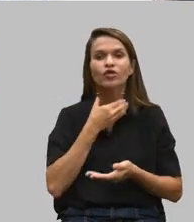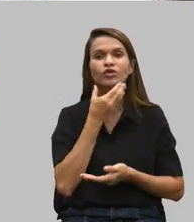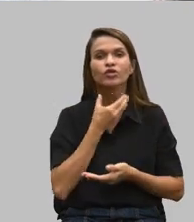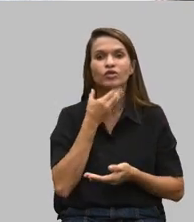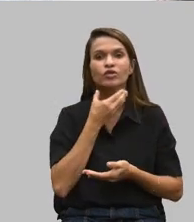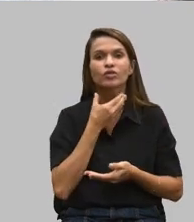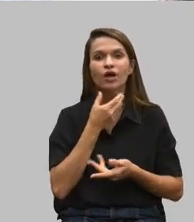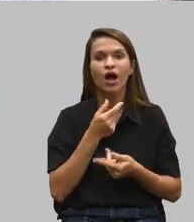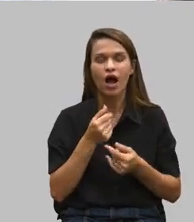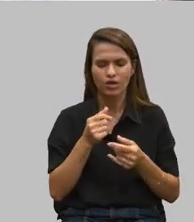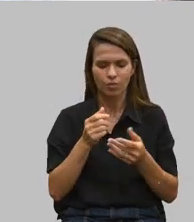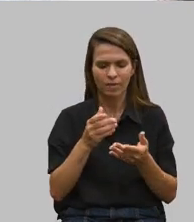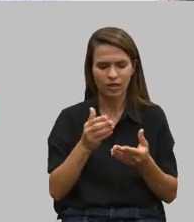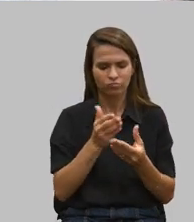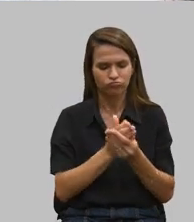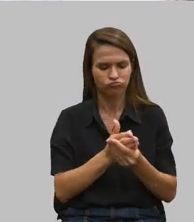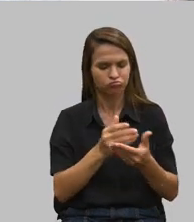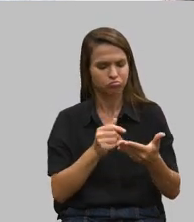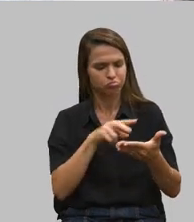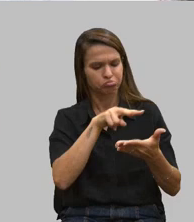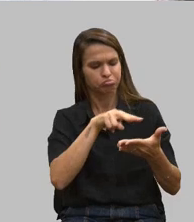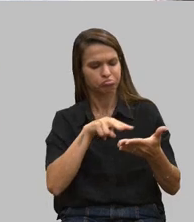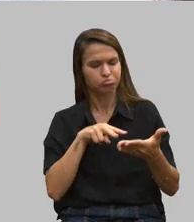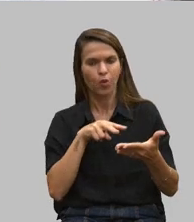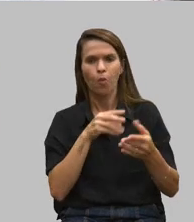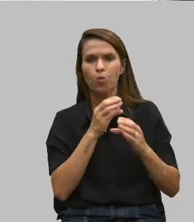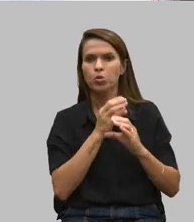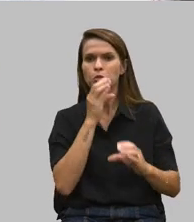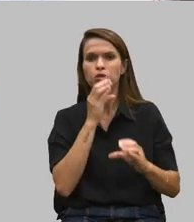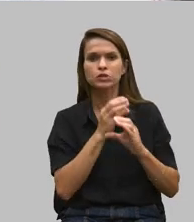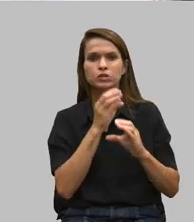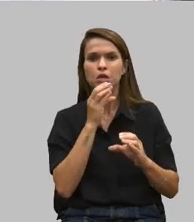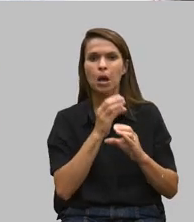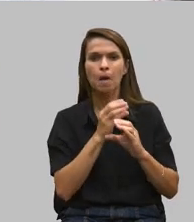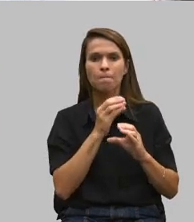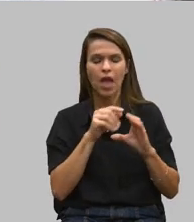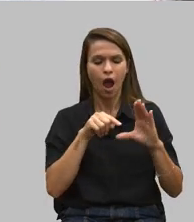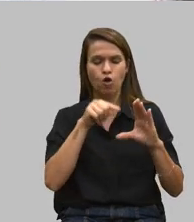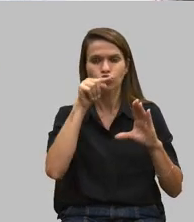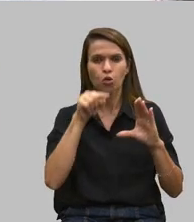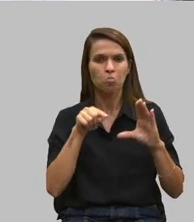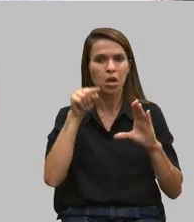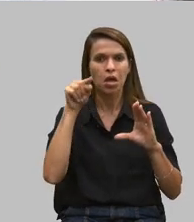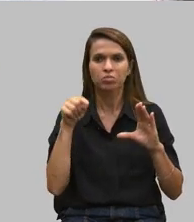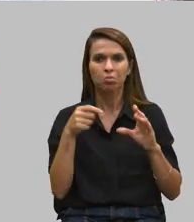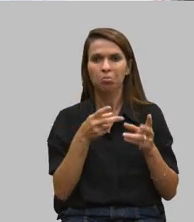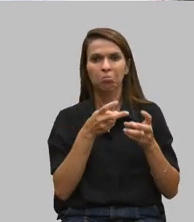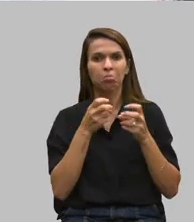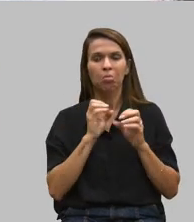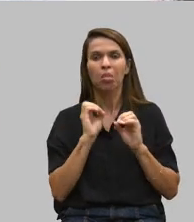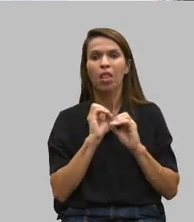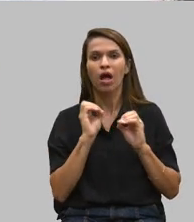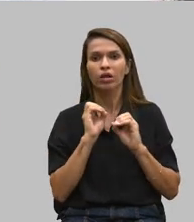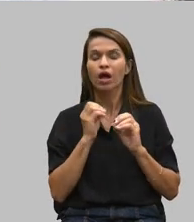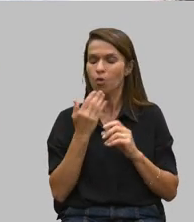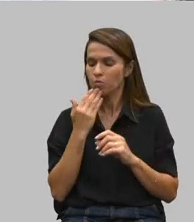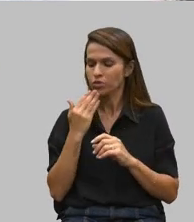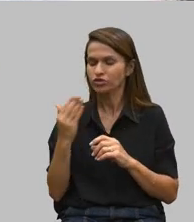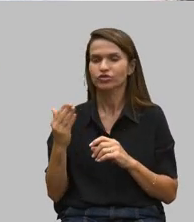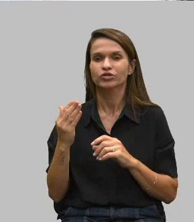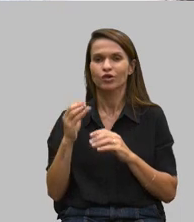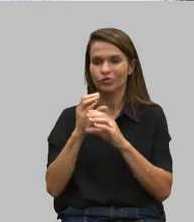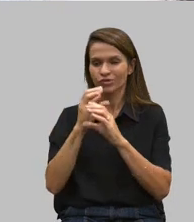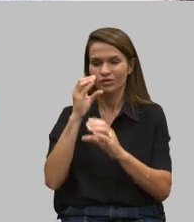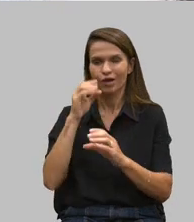durante os 8 anos eu não vi nenhum exame eh audiométrico eu pedi usar uma audiométrico e o Claro a